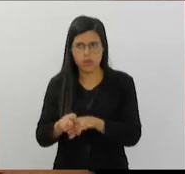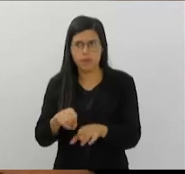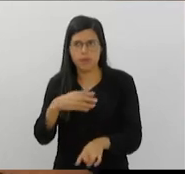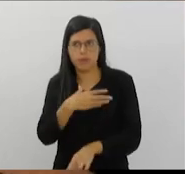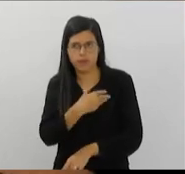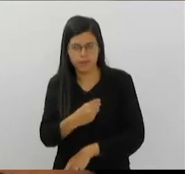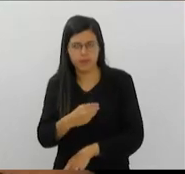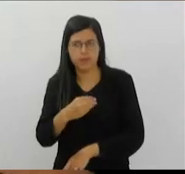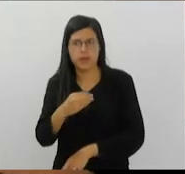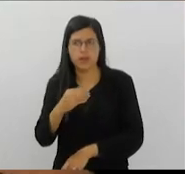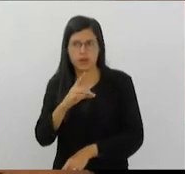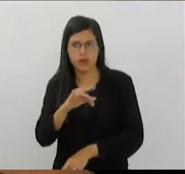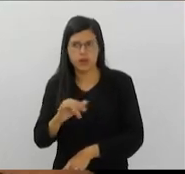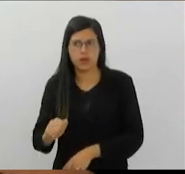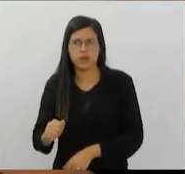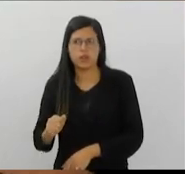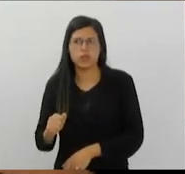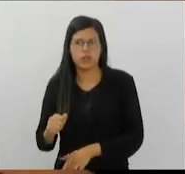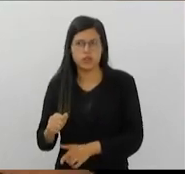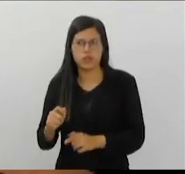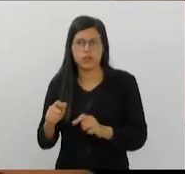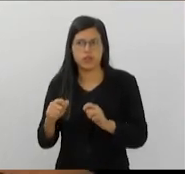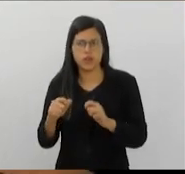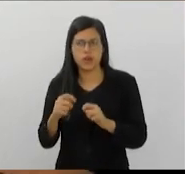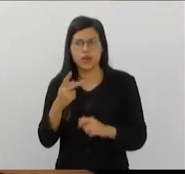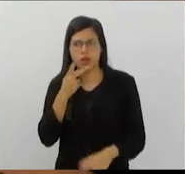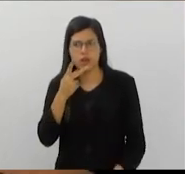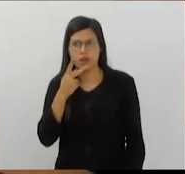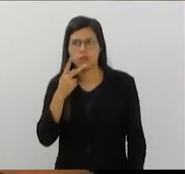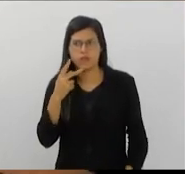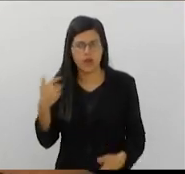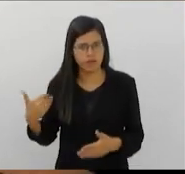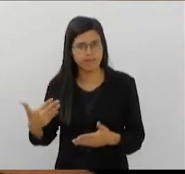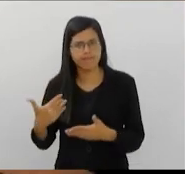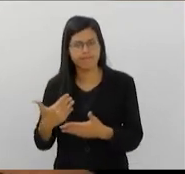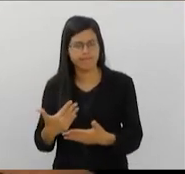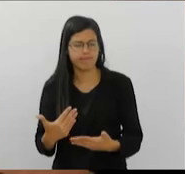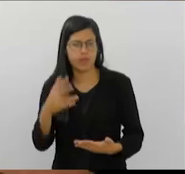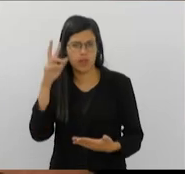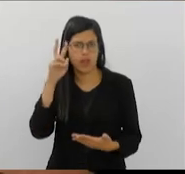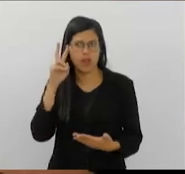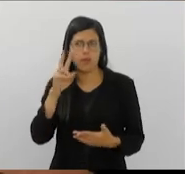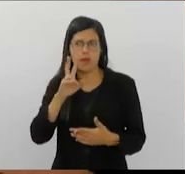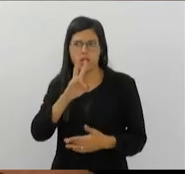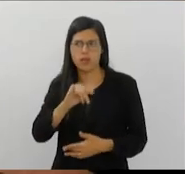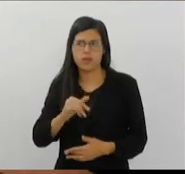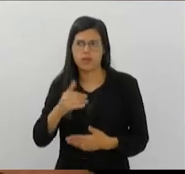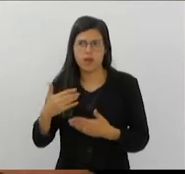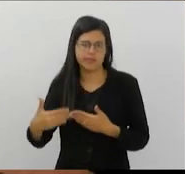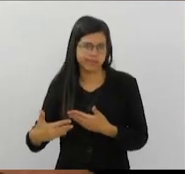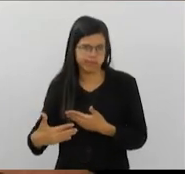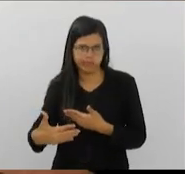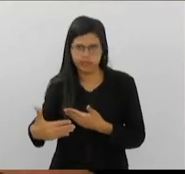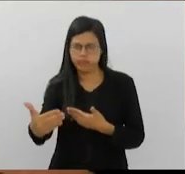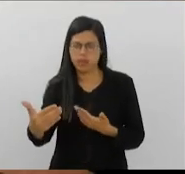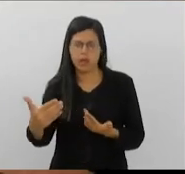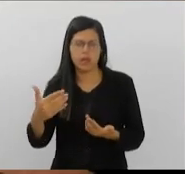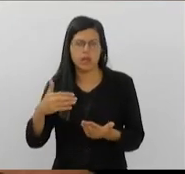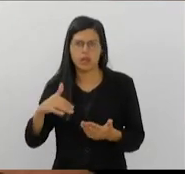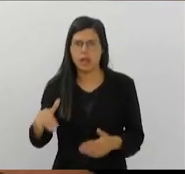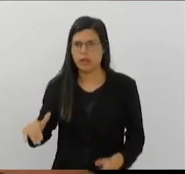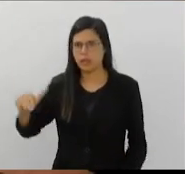dia, que atravessa até hoje, ela fala até hoje sobre isso, e vai atravessar a vida dela até quando ela for